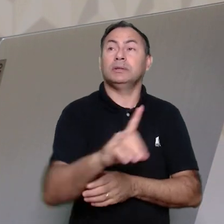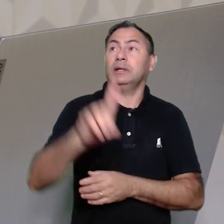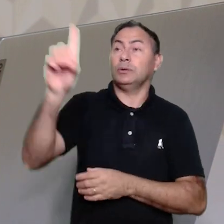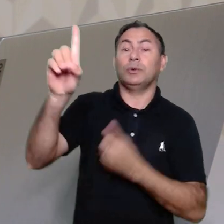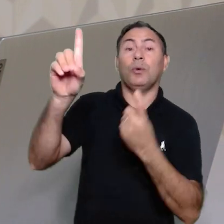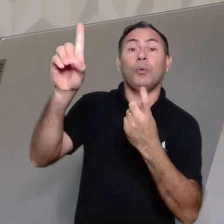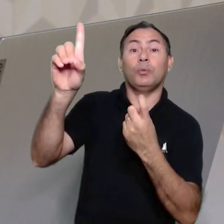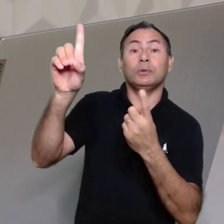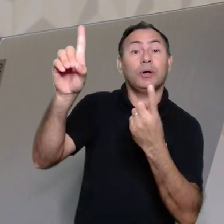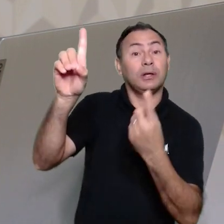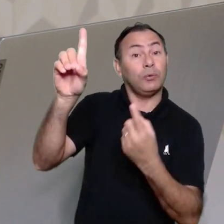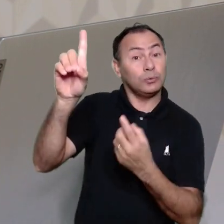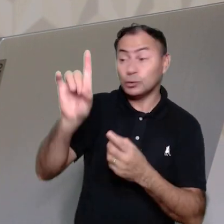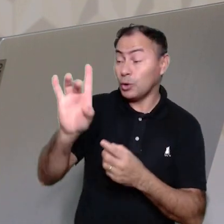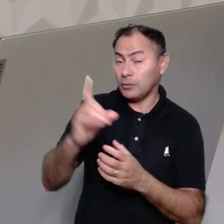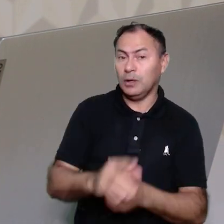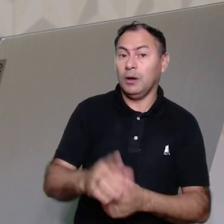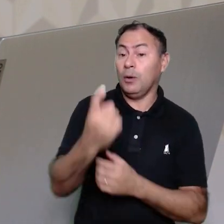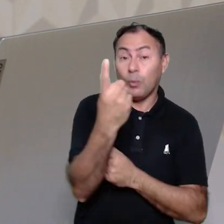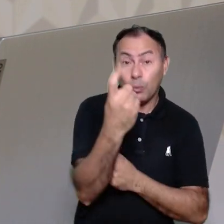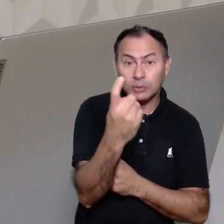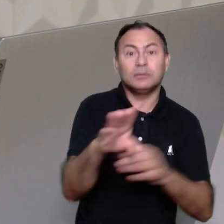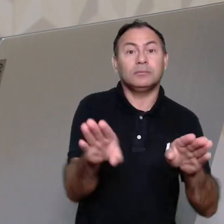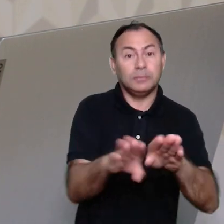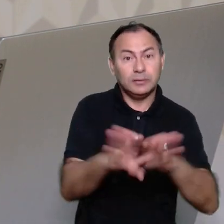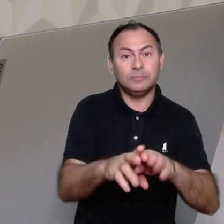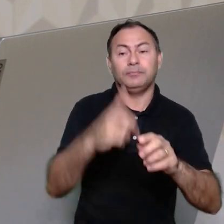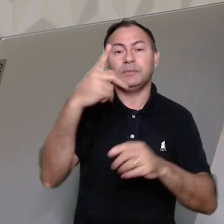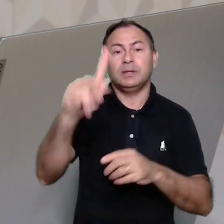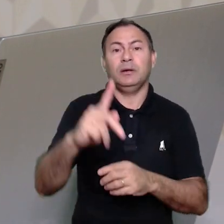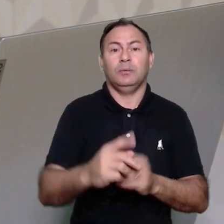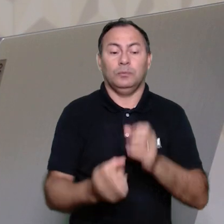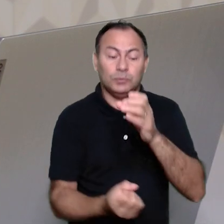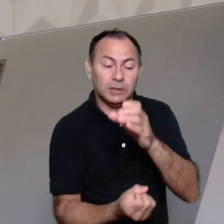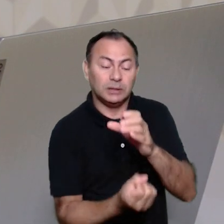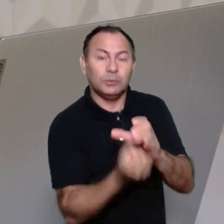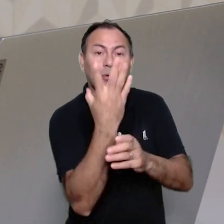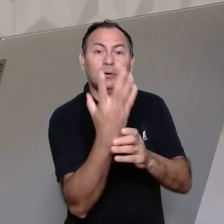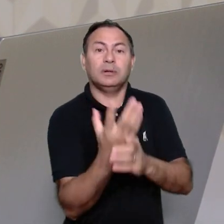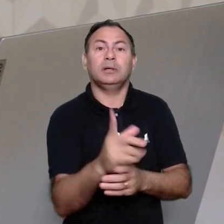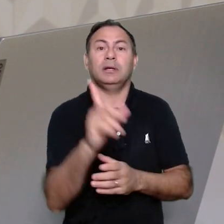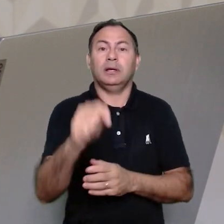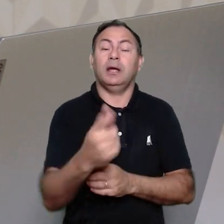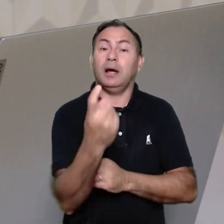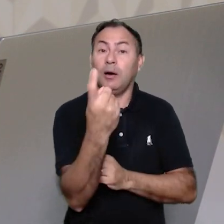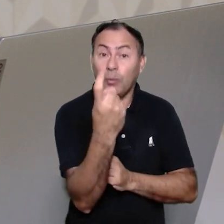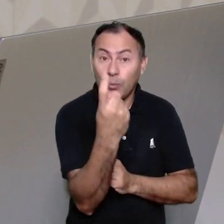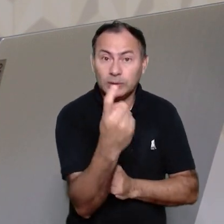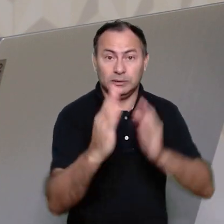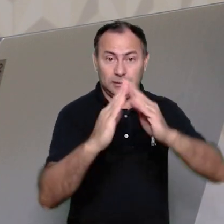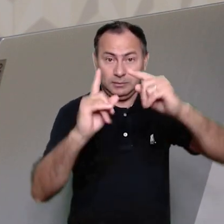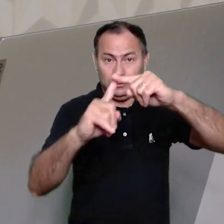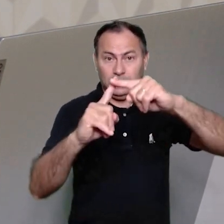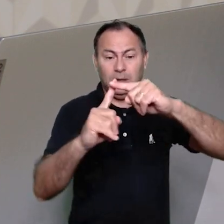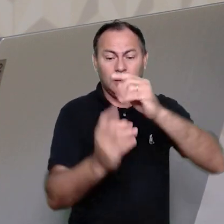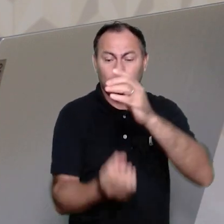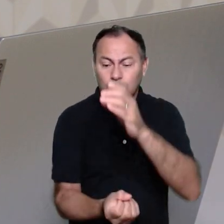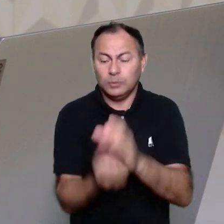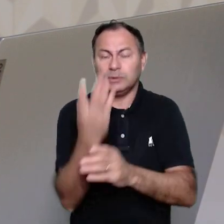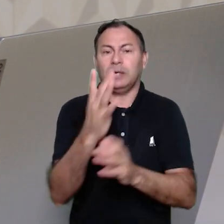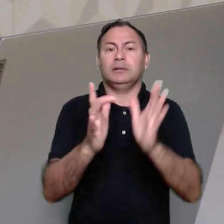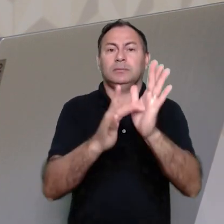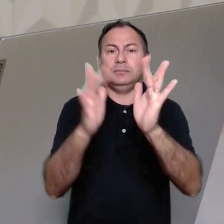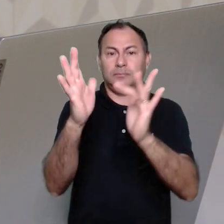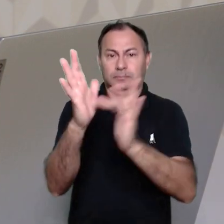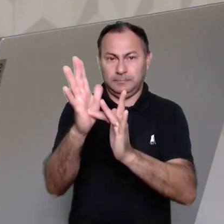Deus. É una por causa do seu fundador. É a única igreja fundada